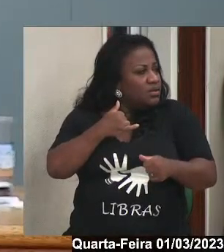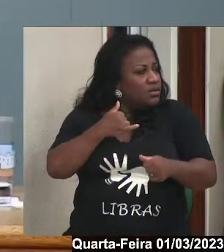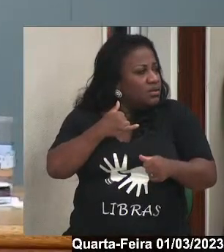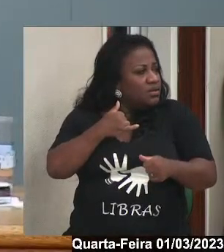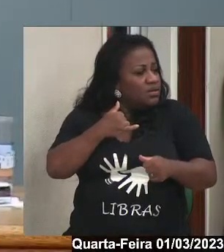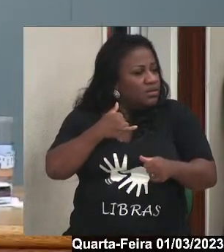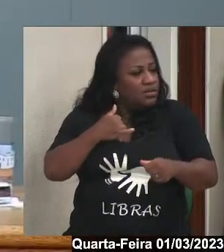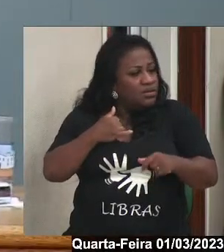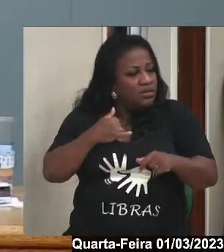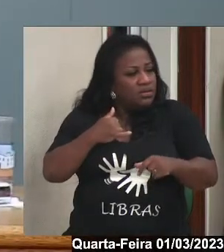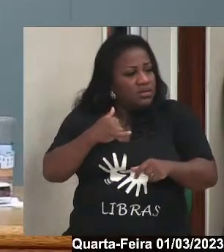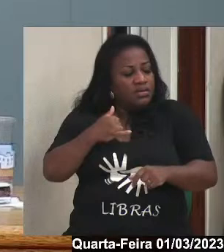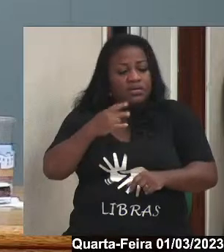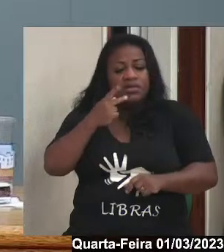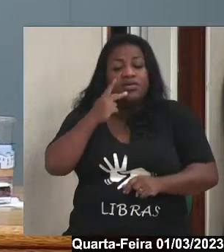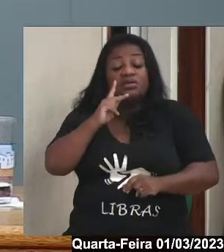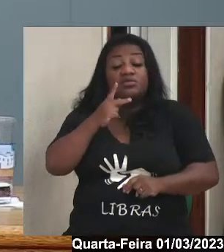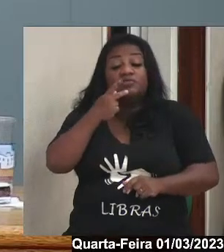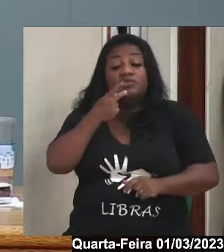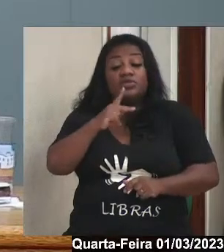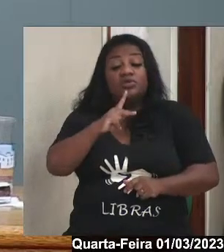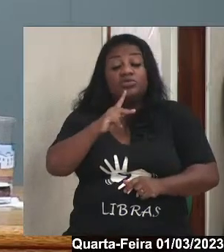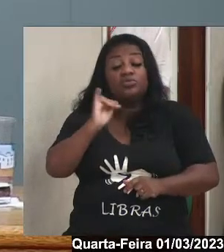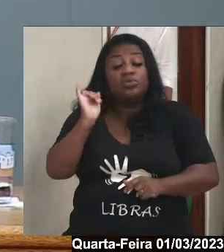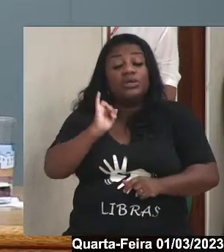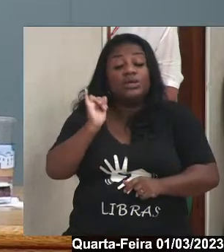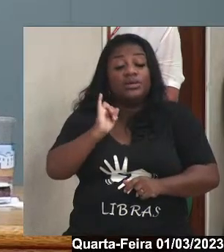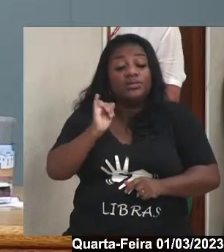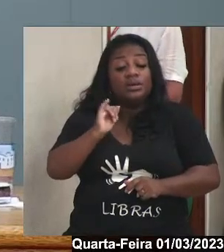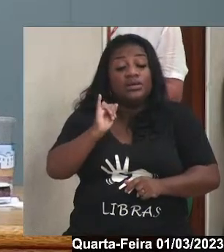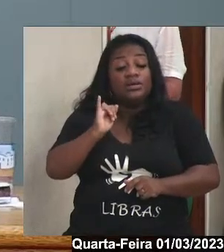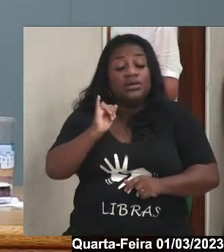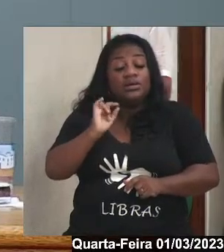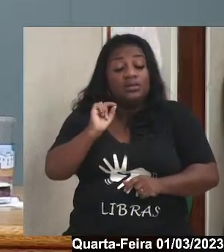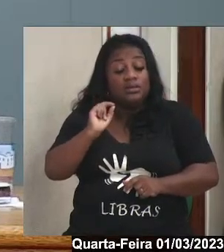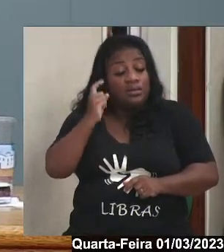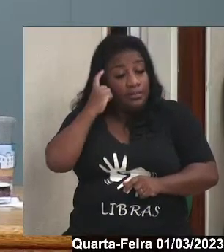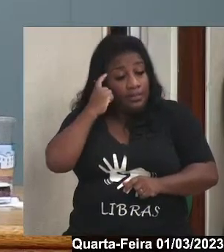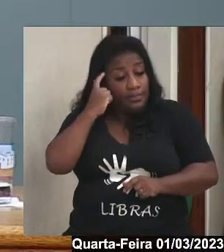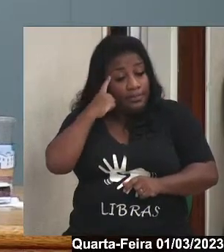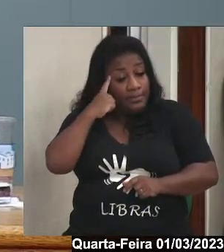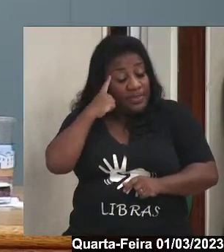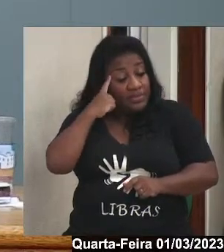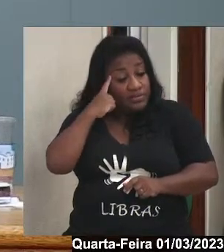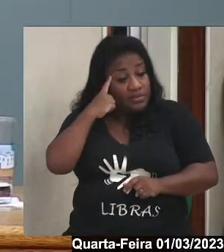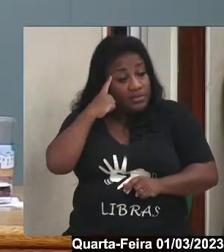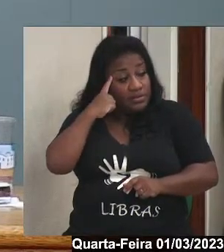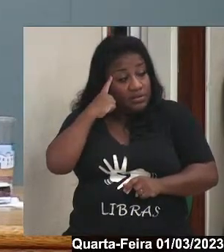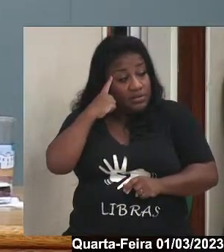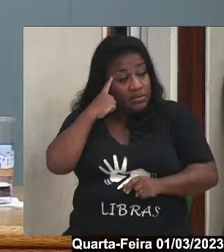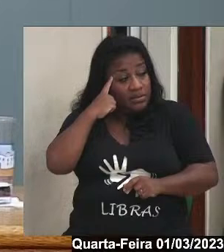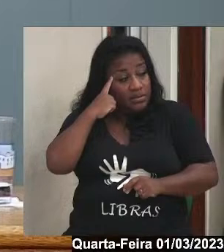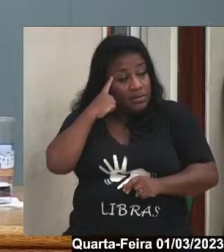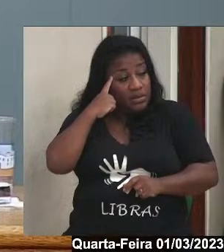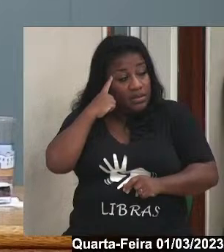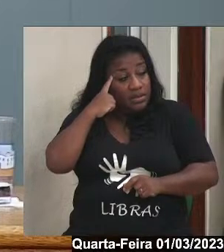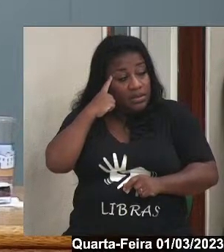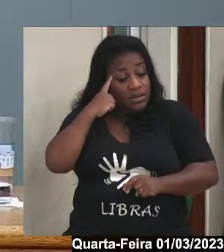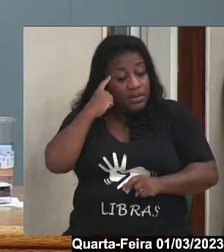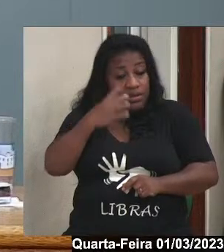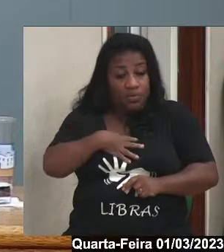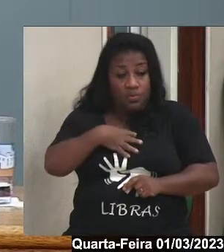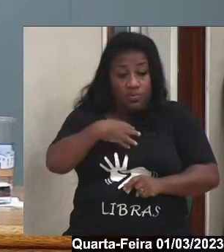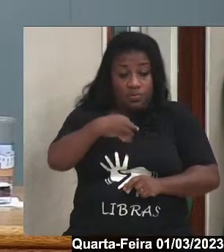uma linha do tempo. E se fosse a mãe do senhor que estivesse ali? Só vamos fazer só uma reflexão. Foi o que o vereador Betinho disse. Ninguém cria um